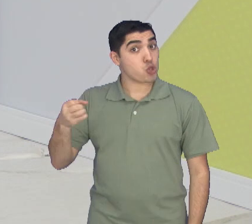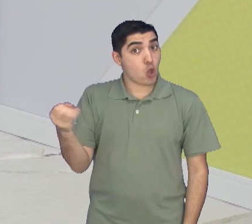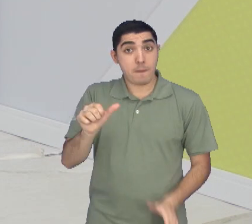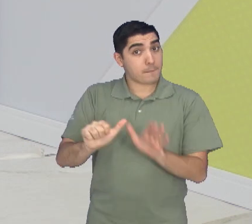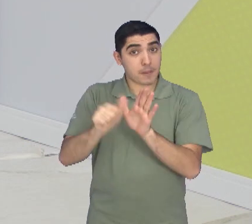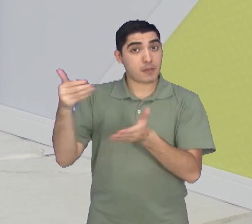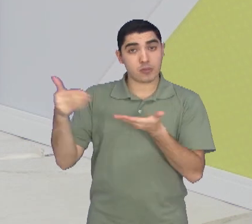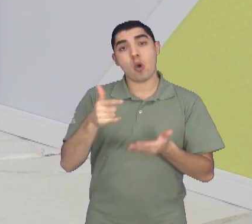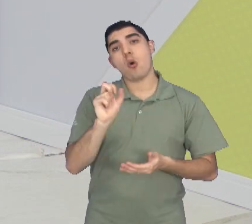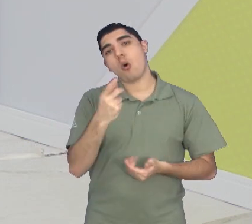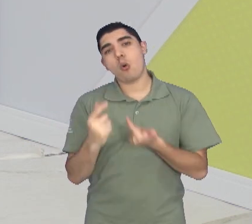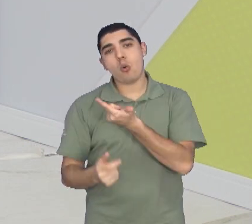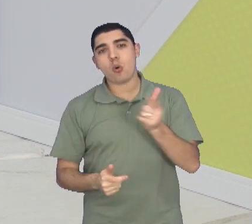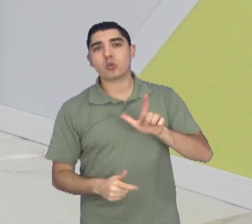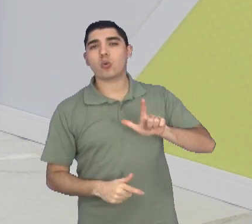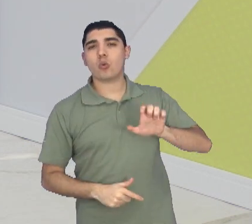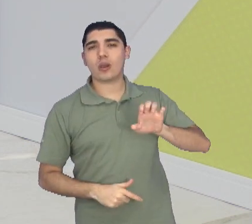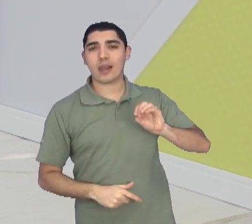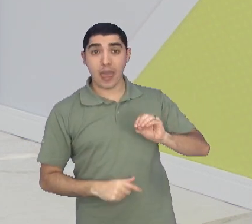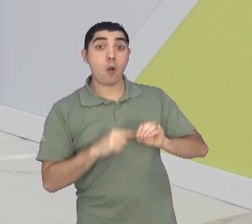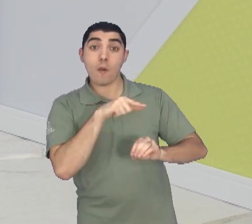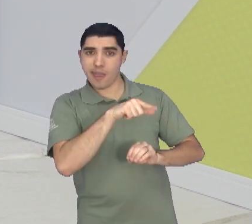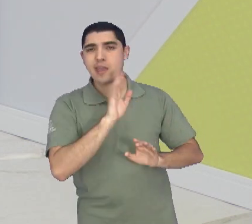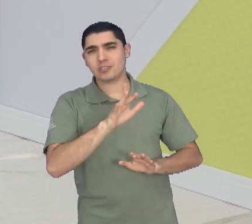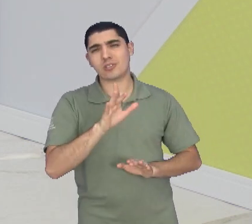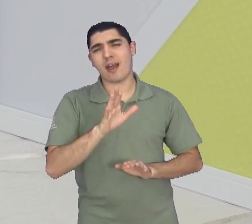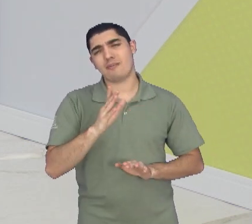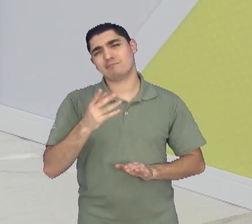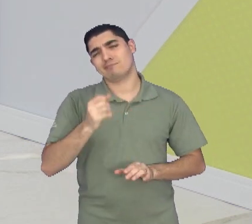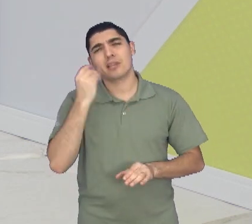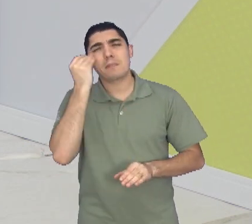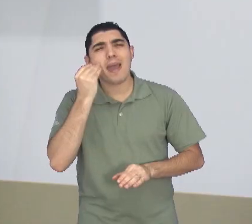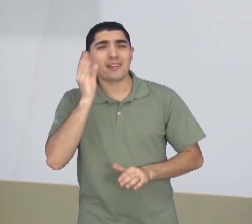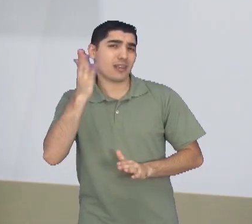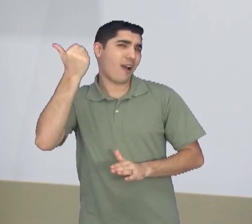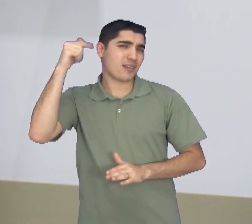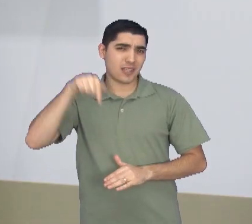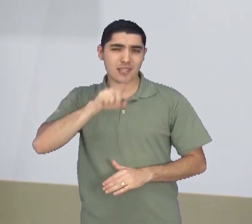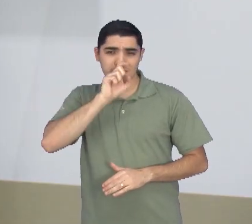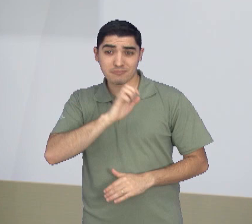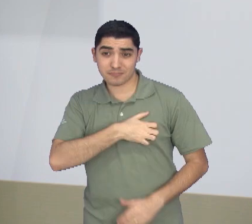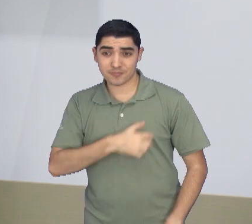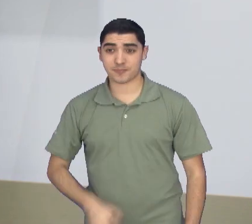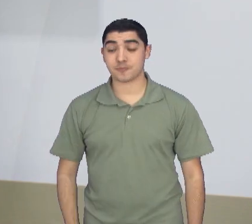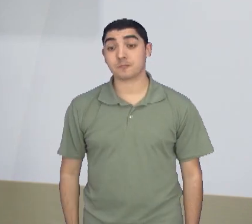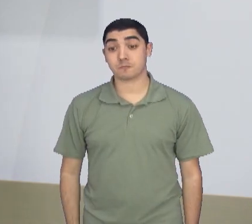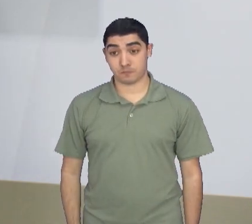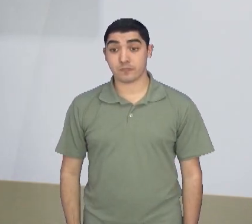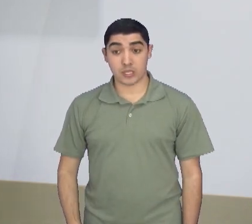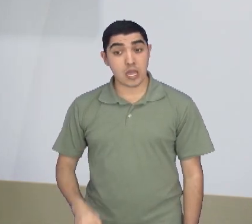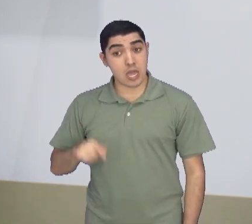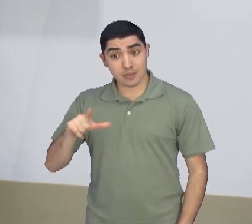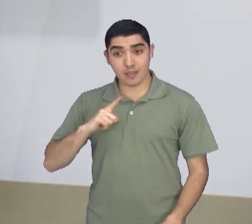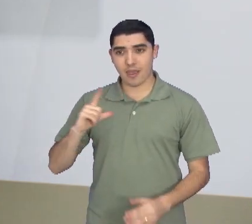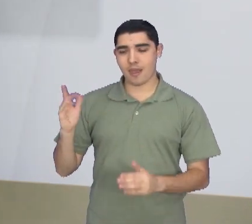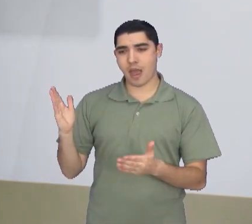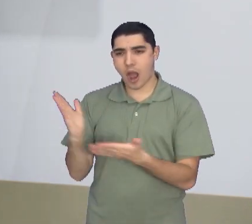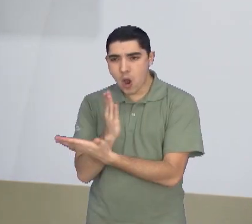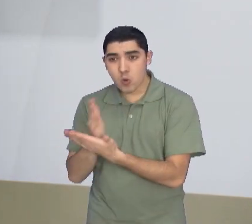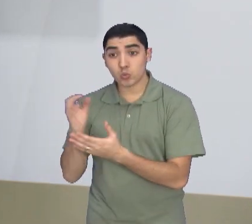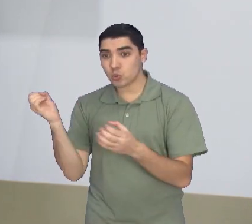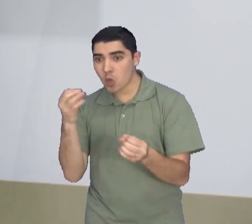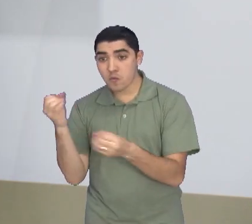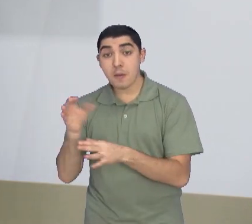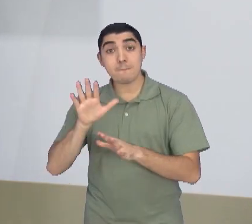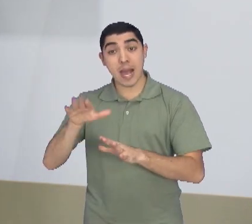anos, como o Léo Gobo. Esse momento é natural, né? Mesmo que sejam algumas caras conhecidas, o elenco não é o mesmo que ele